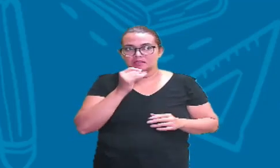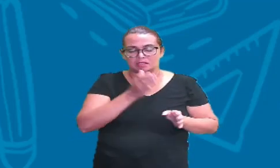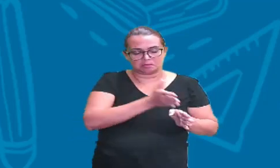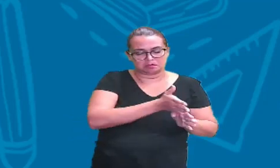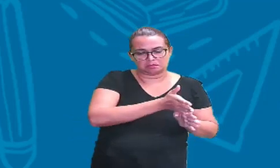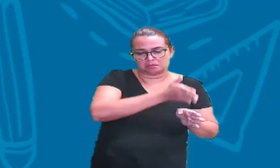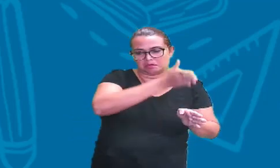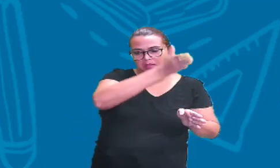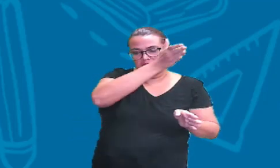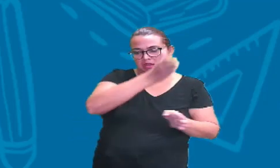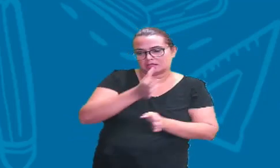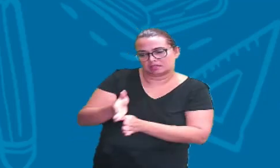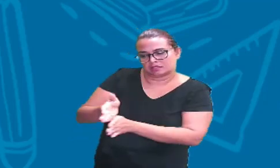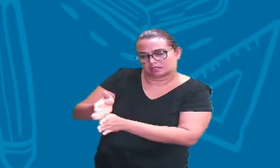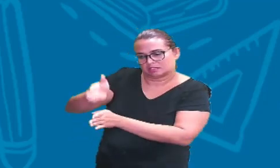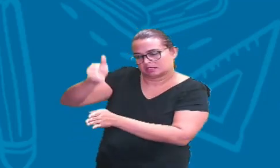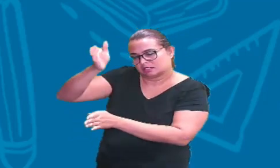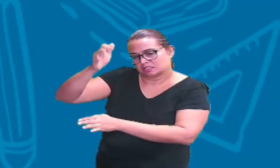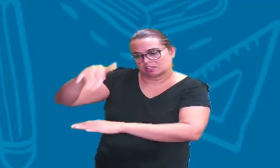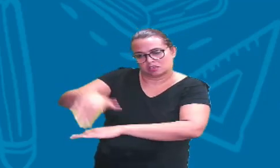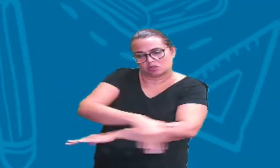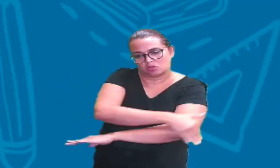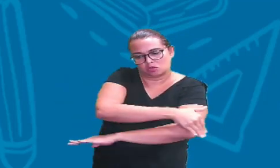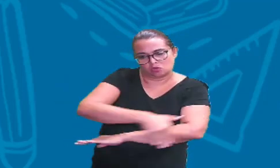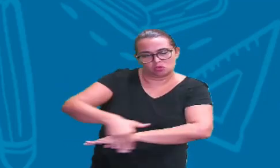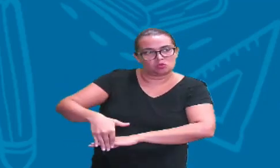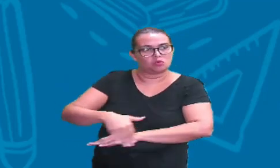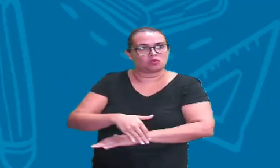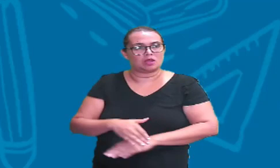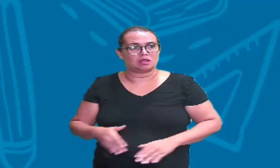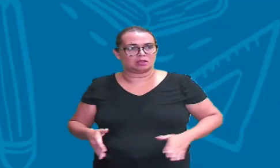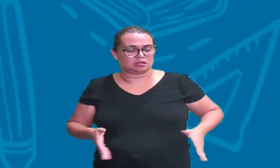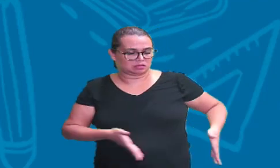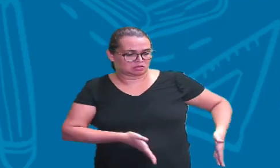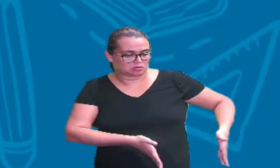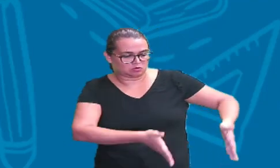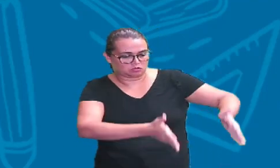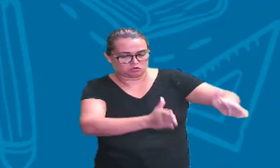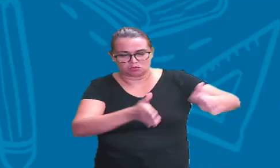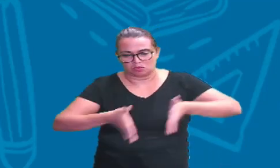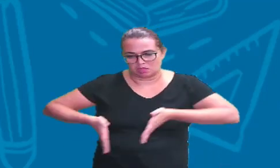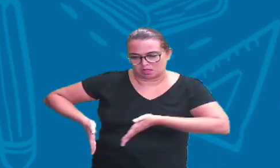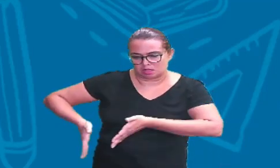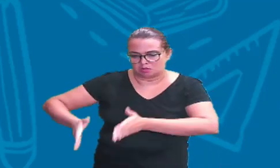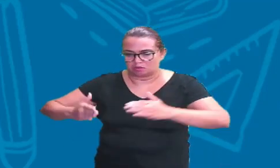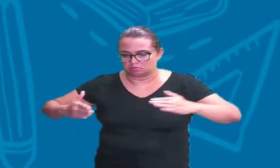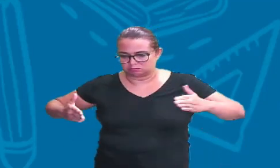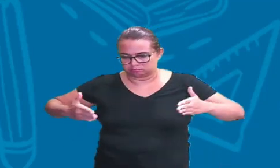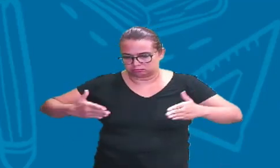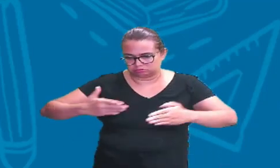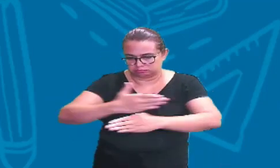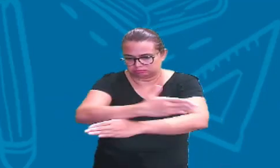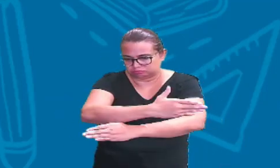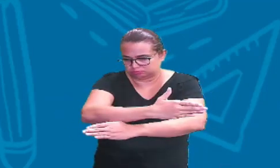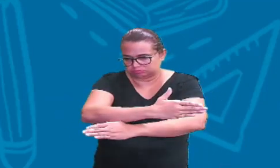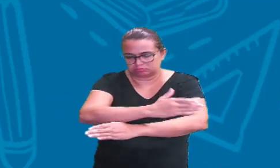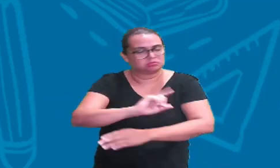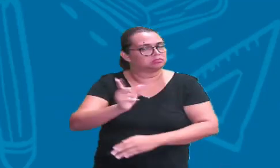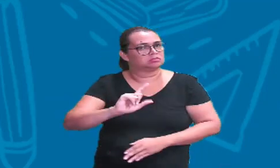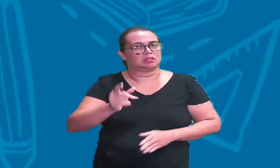duas ruas, tá certo? Claro, uma rua de um lado, uma rua de outro, que não conseguem se cruzar.